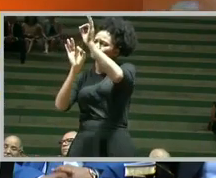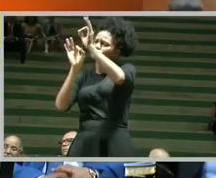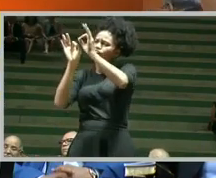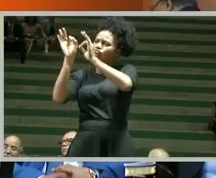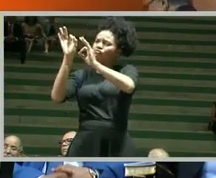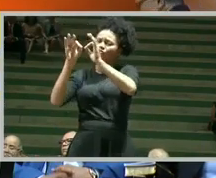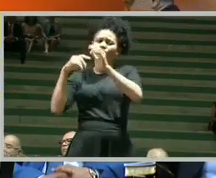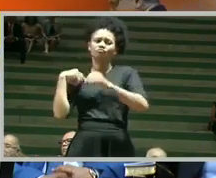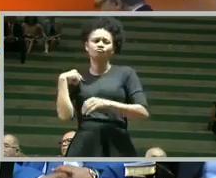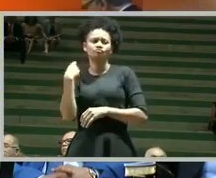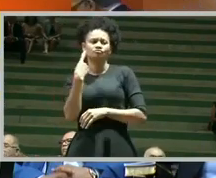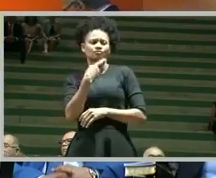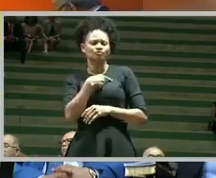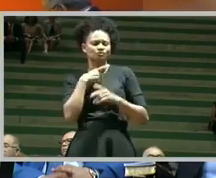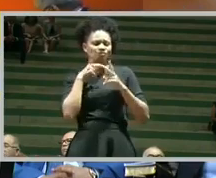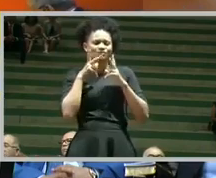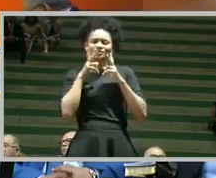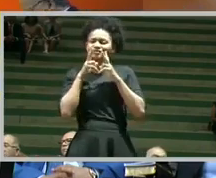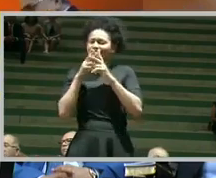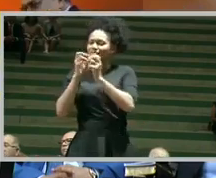nós ficamos como quem...